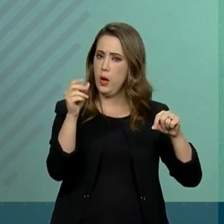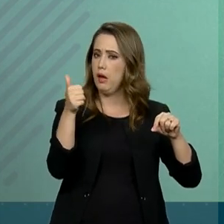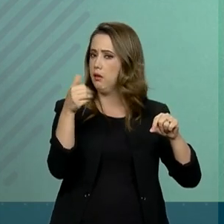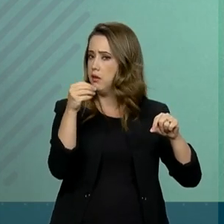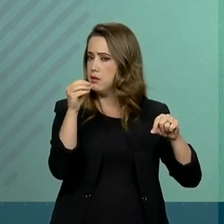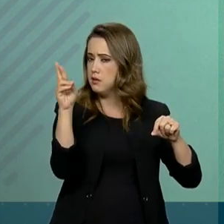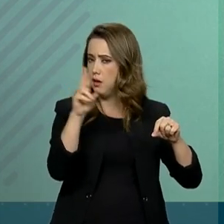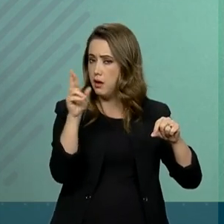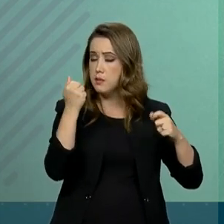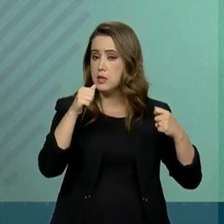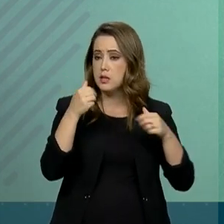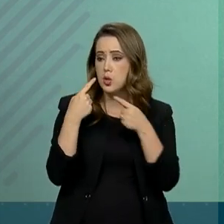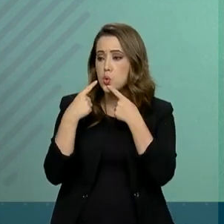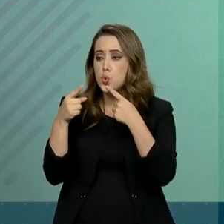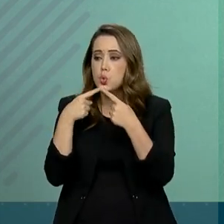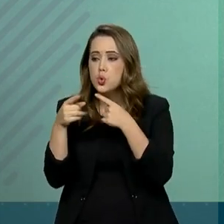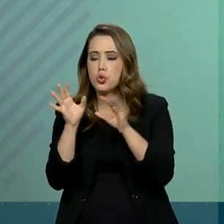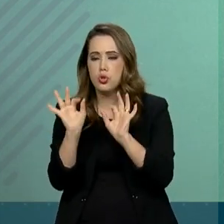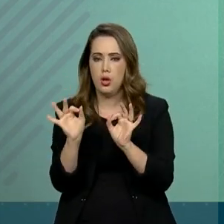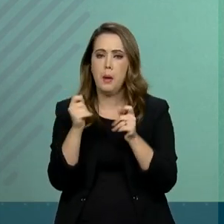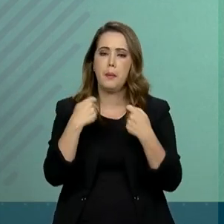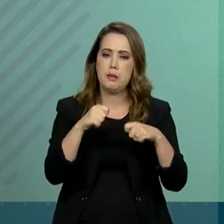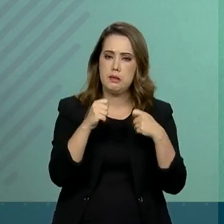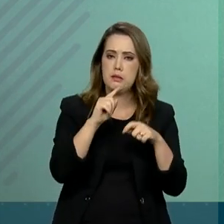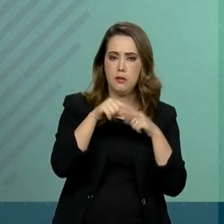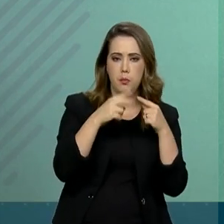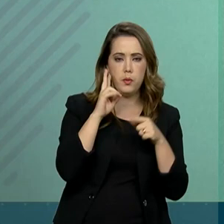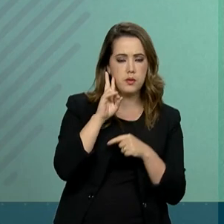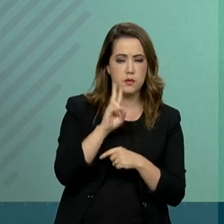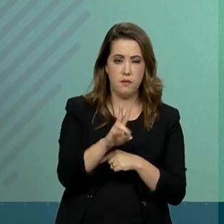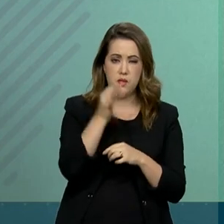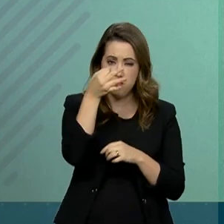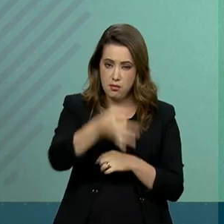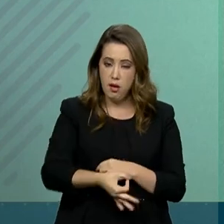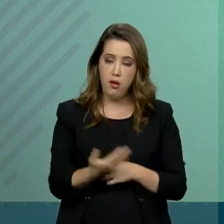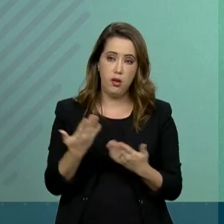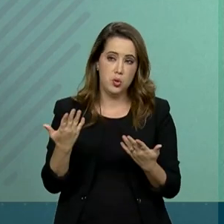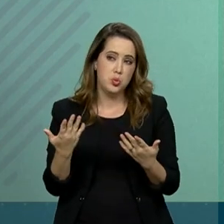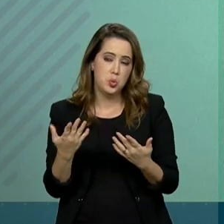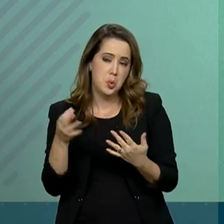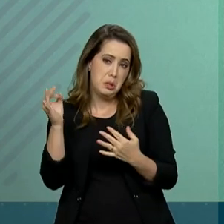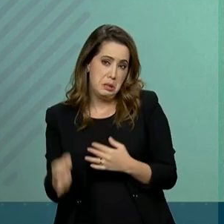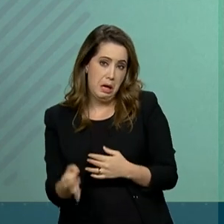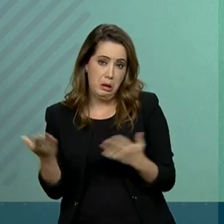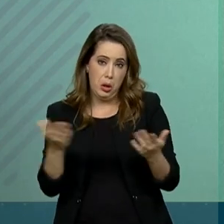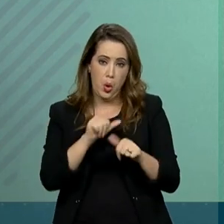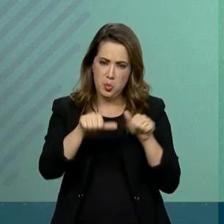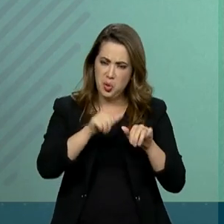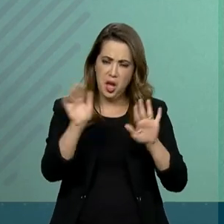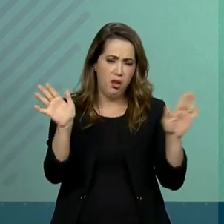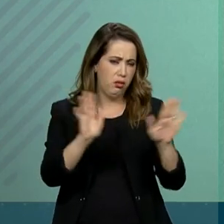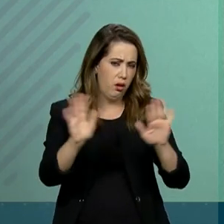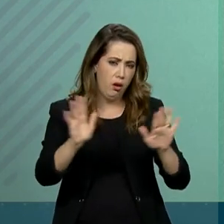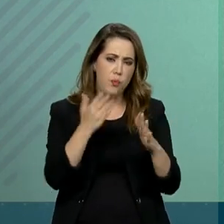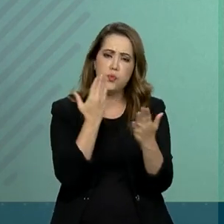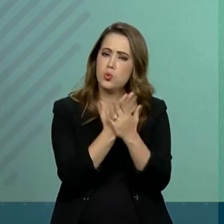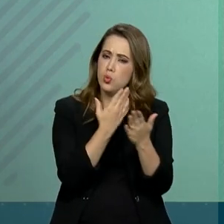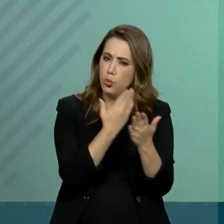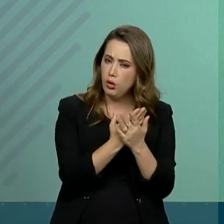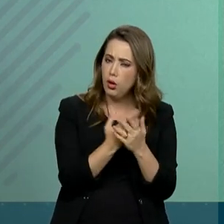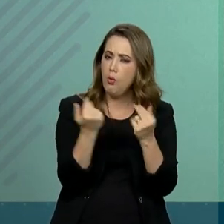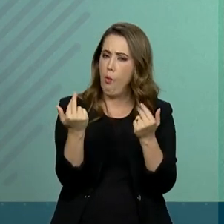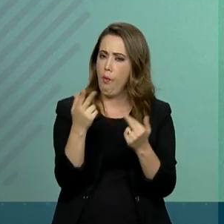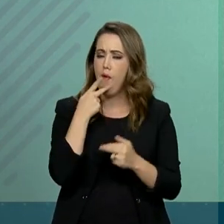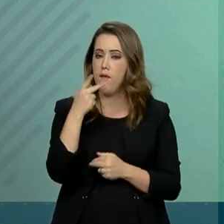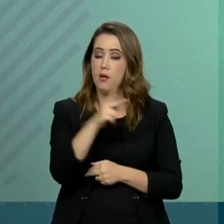no momento nós não temos uma posição fechada sobre isso continuamos estudando essa possibilidade como o próprio presidente